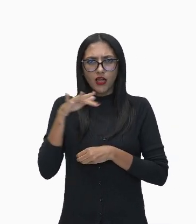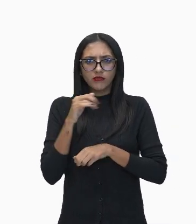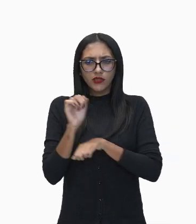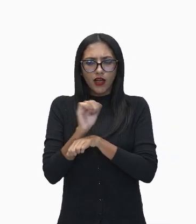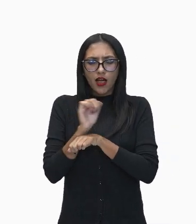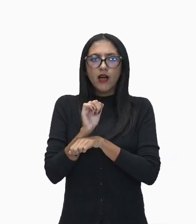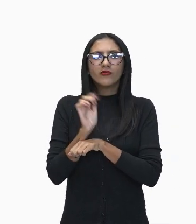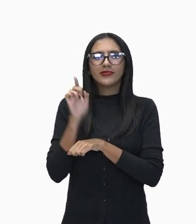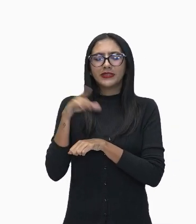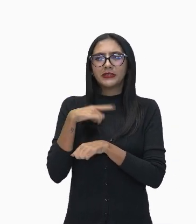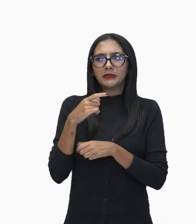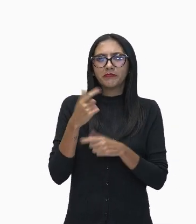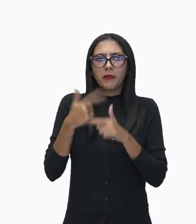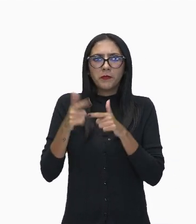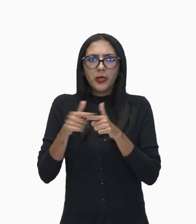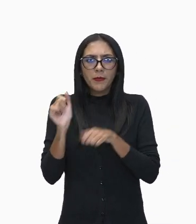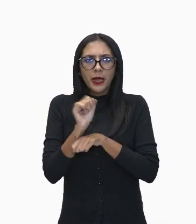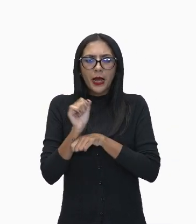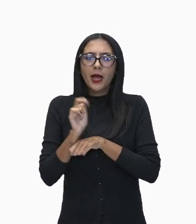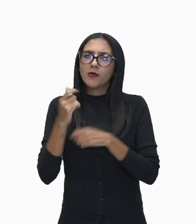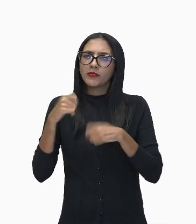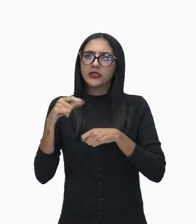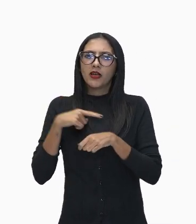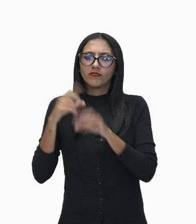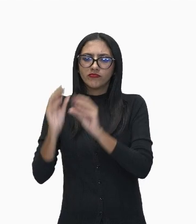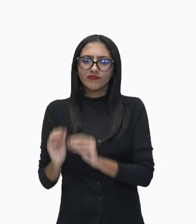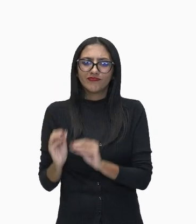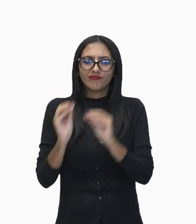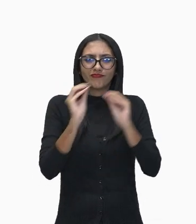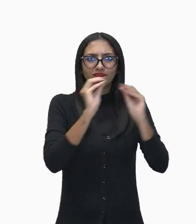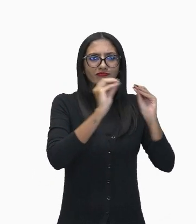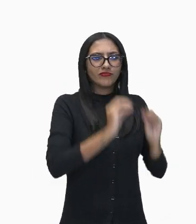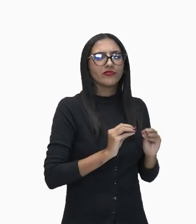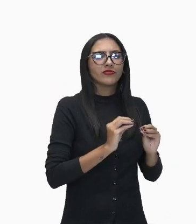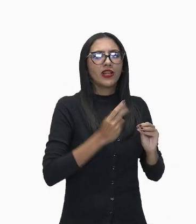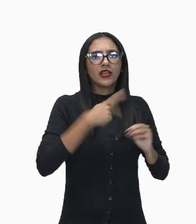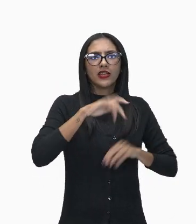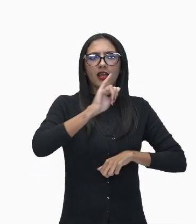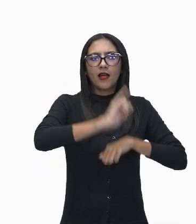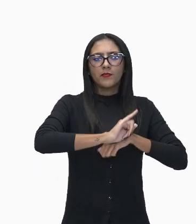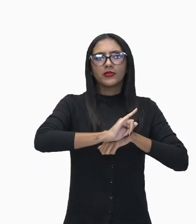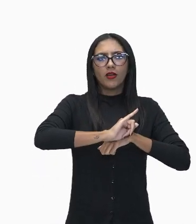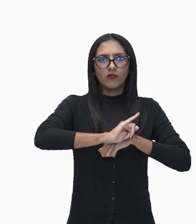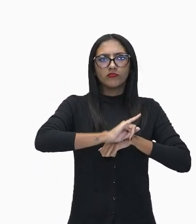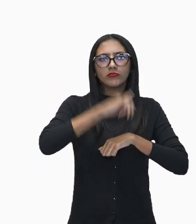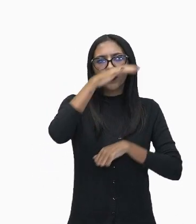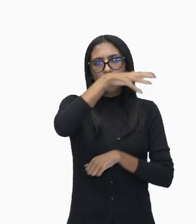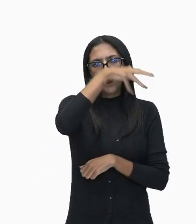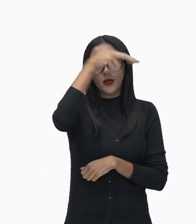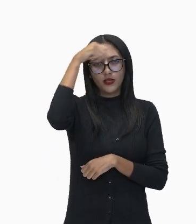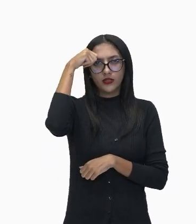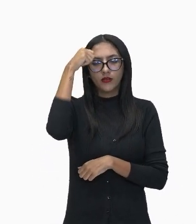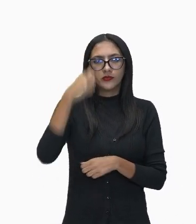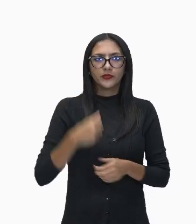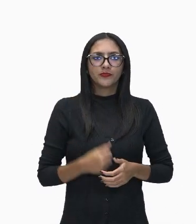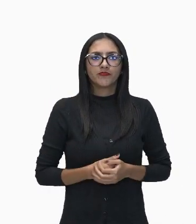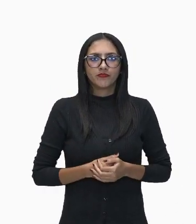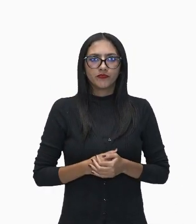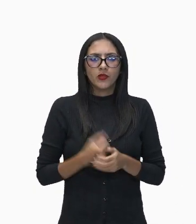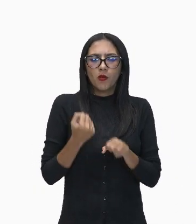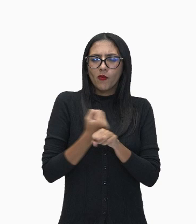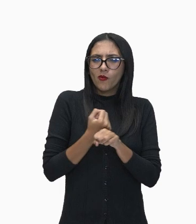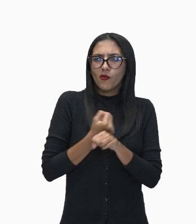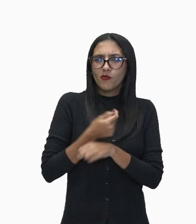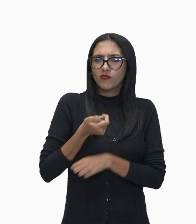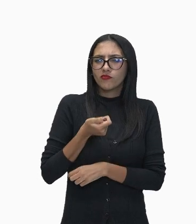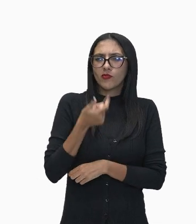que mandar o carro aqui para Manaus para passar aí por revisões em oficinas, tá? Isso faz um tempinho, né? Não faz muito pouco tempo,